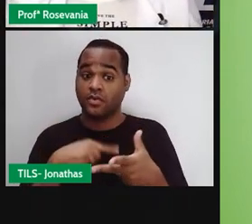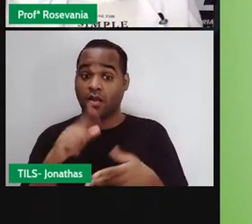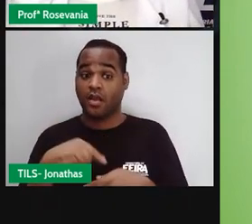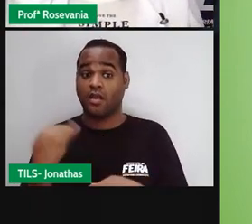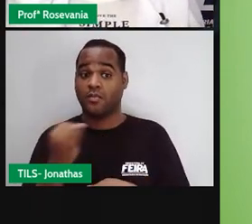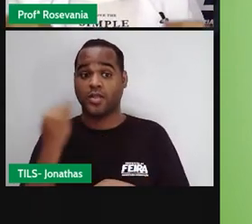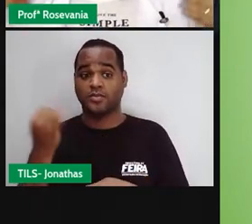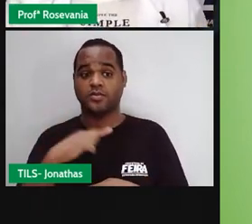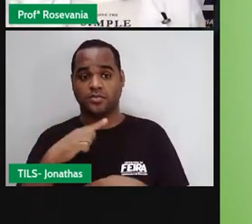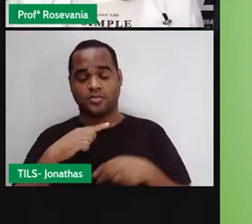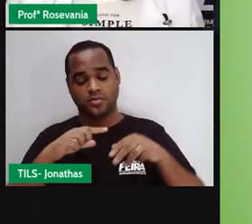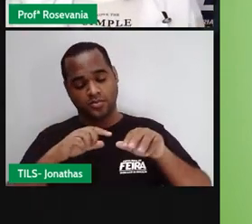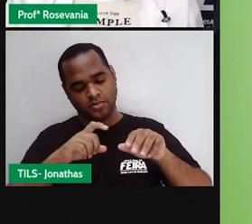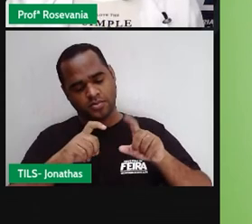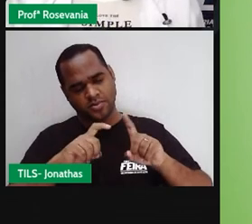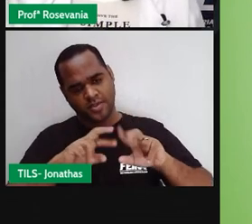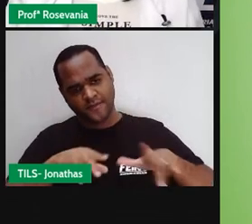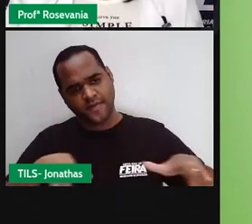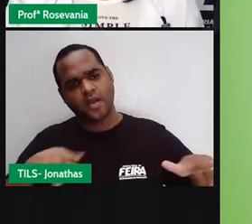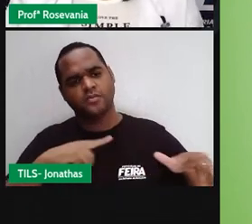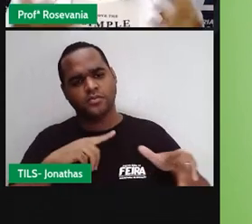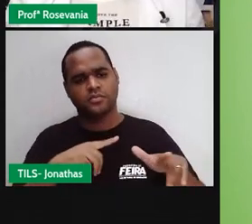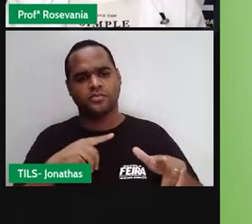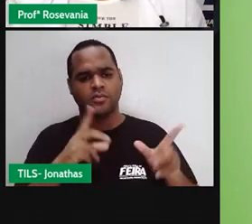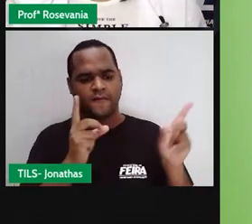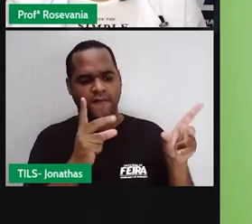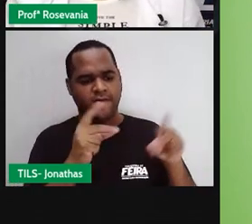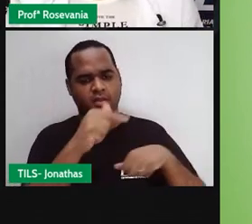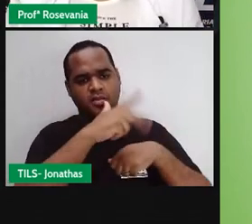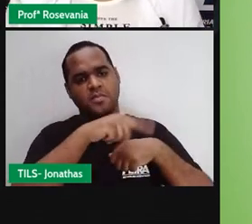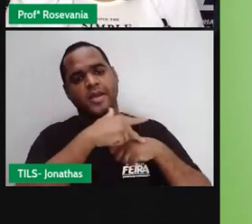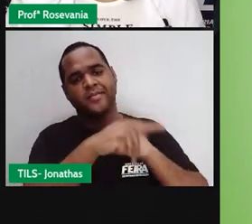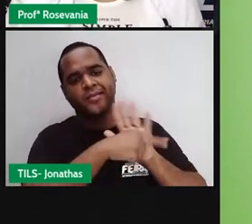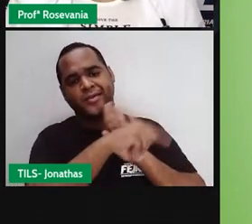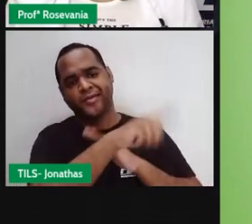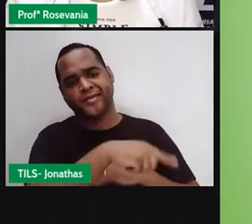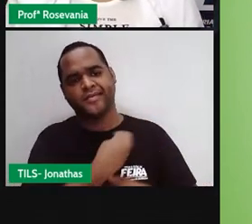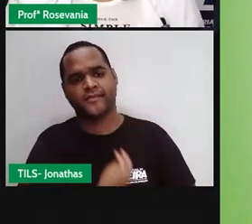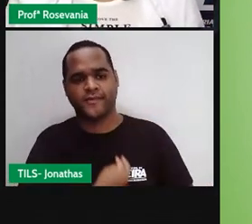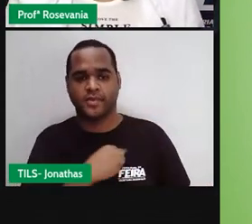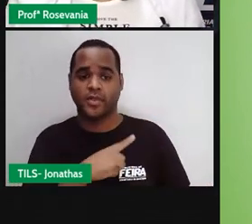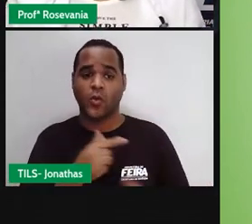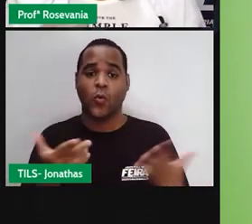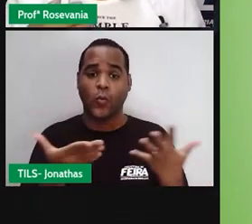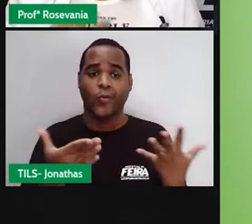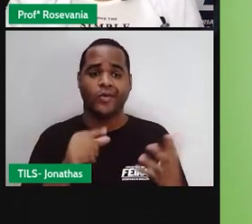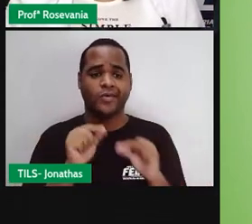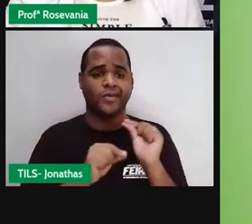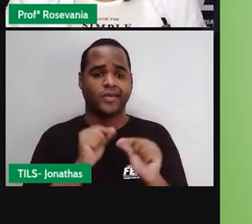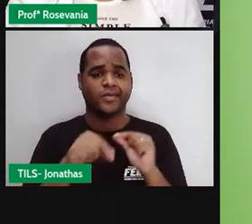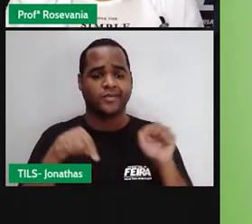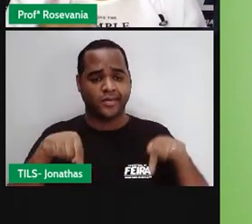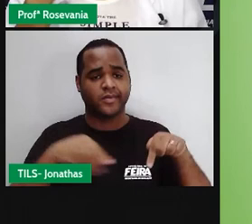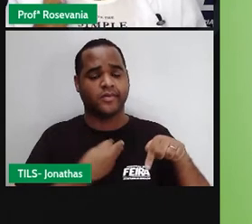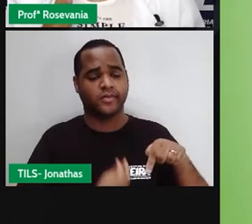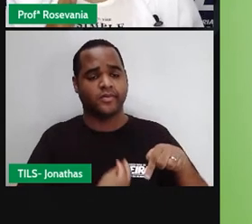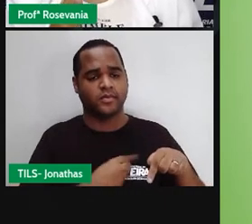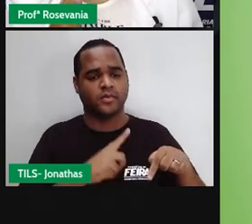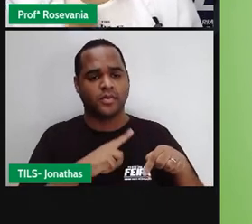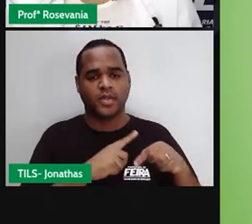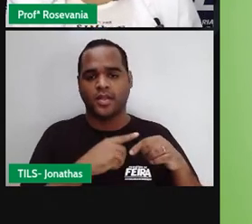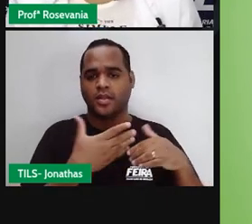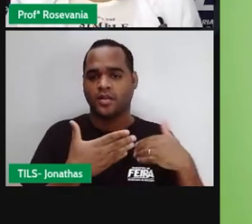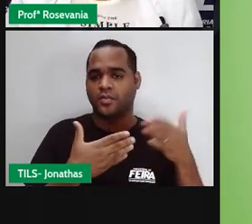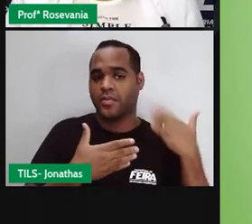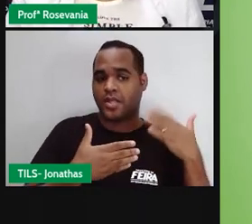de máquinas lá que a gente importou essas máquinas para poder ter na nossa indústria aqui. Então, a nossa industrialização ocorreu no